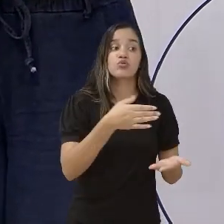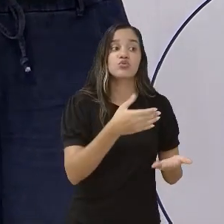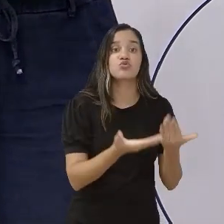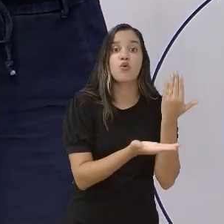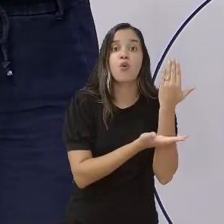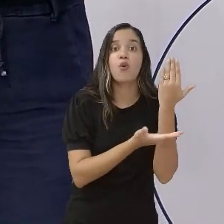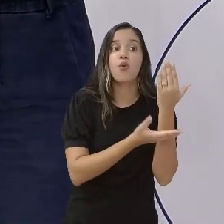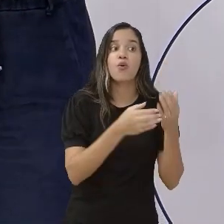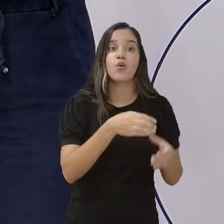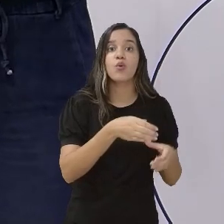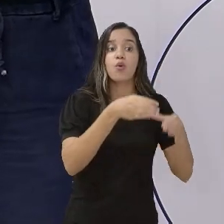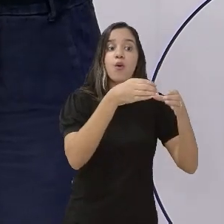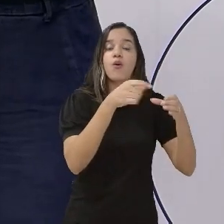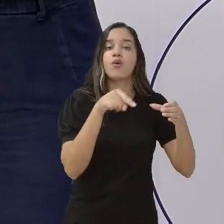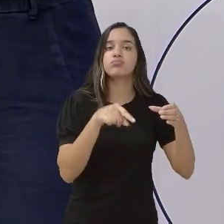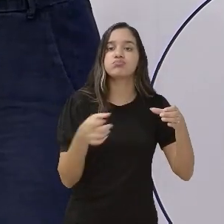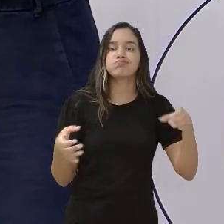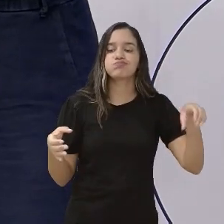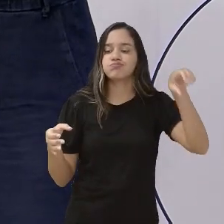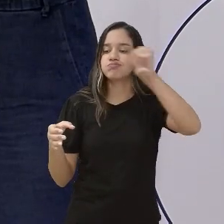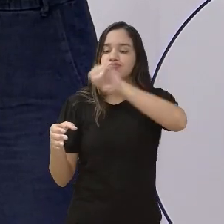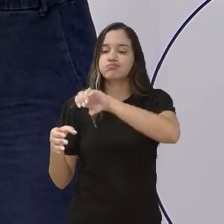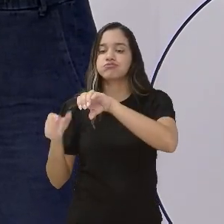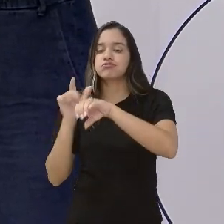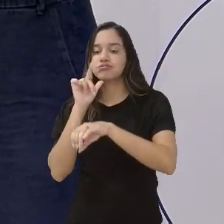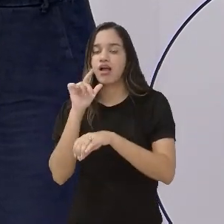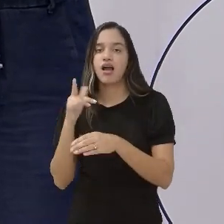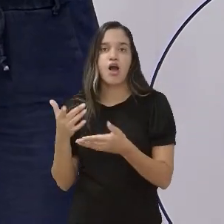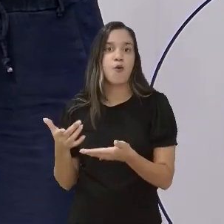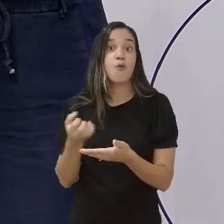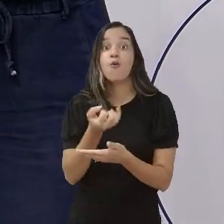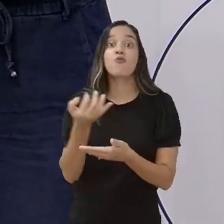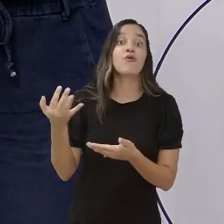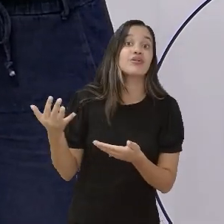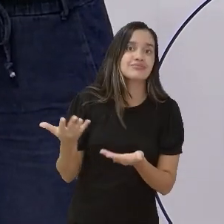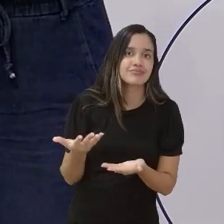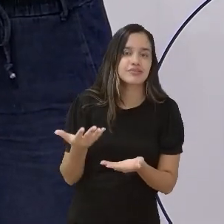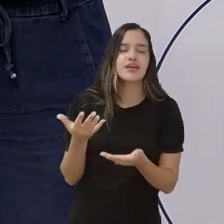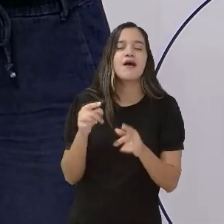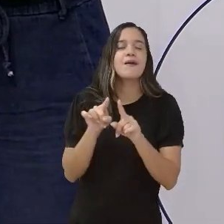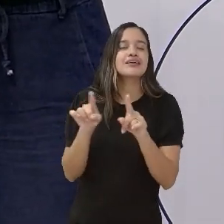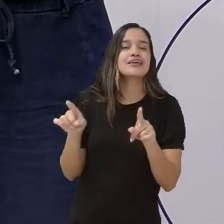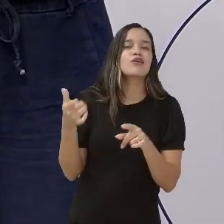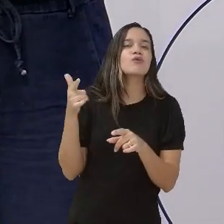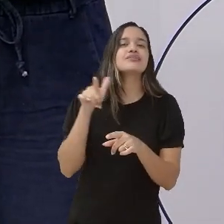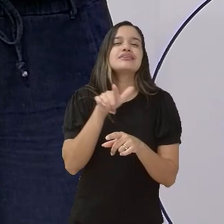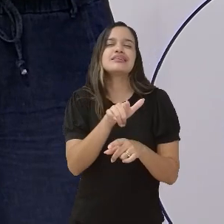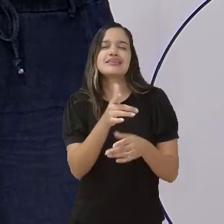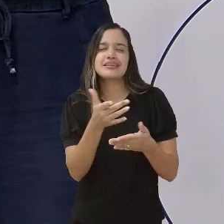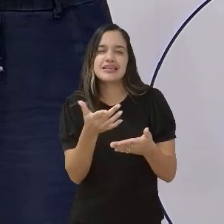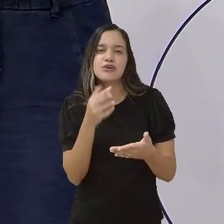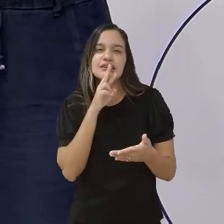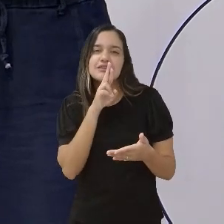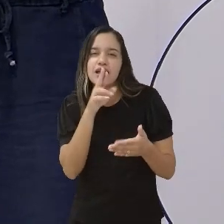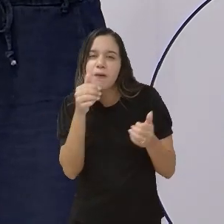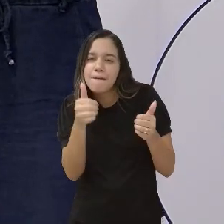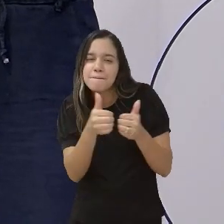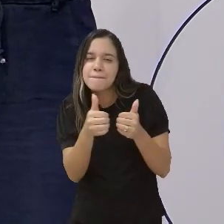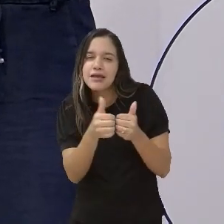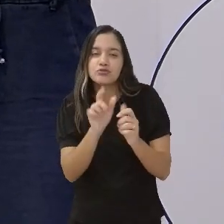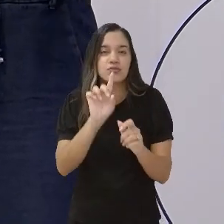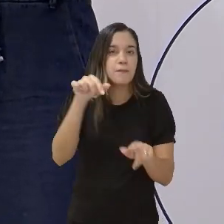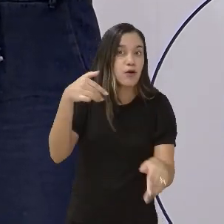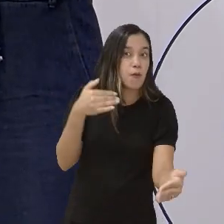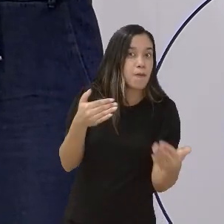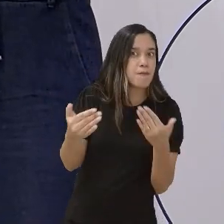Aí divide a turma, cada grupo vai dizer a sua estimativa, aí quem chegar mais perto do resultado, porque depois a gente vai